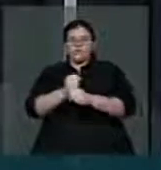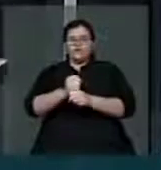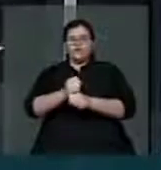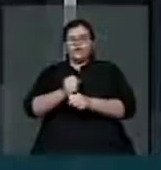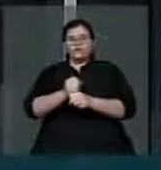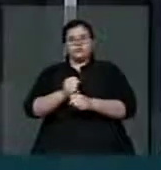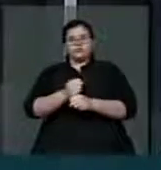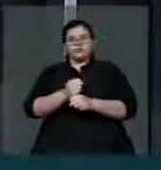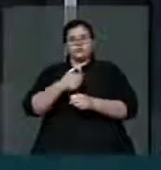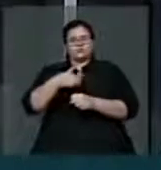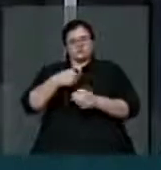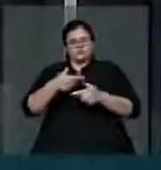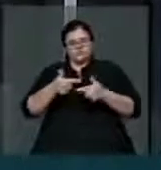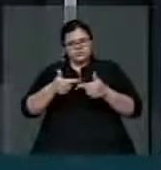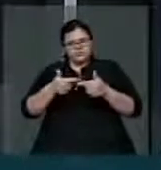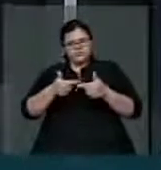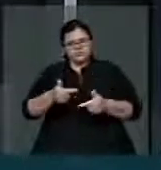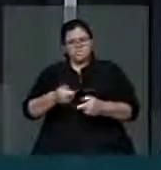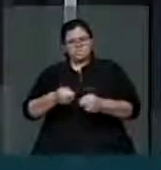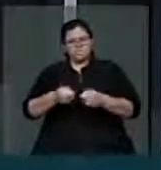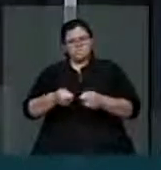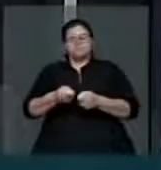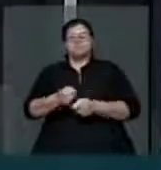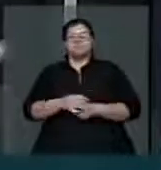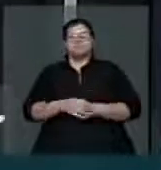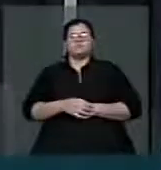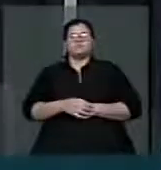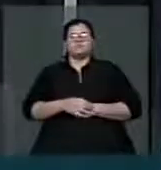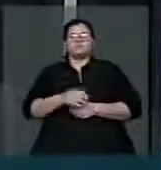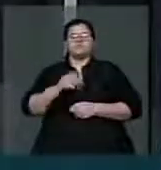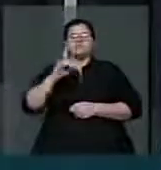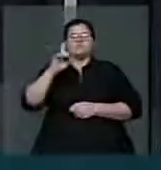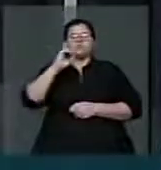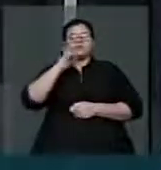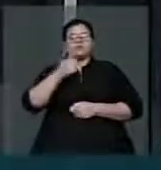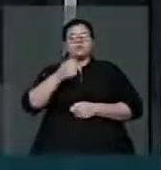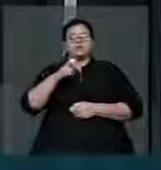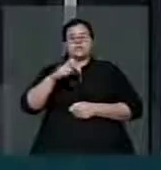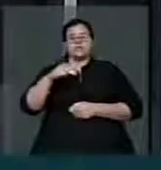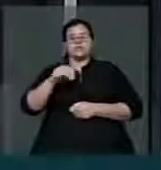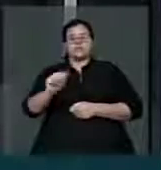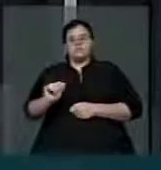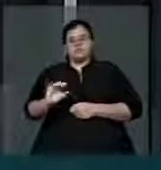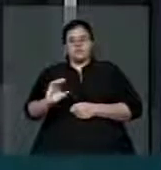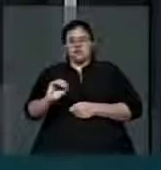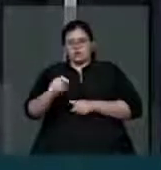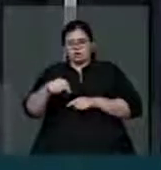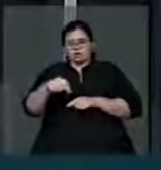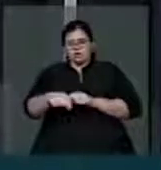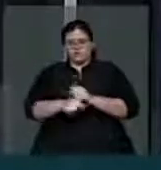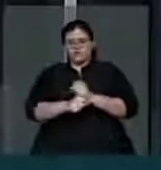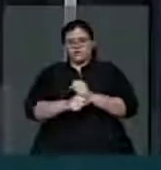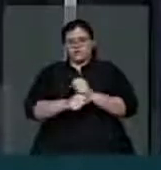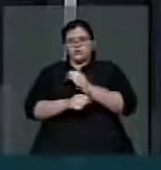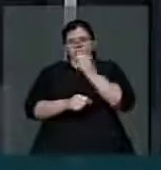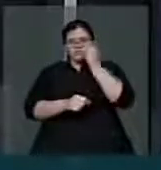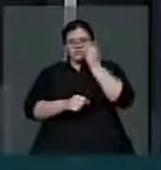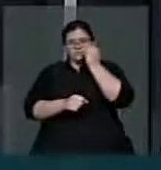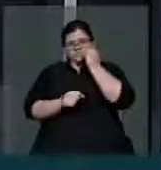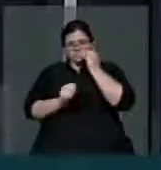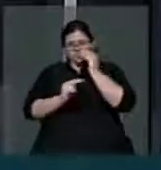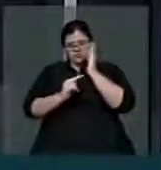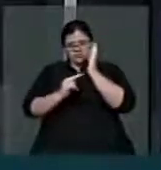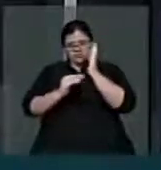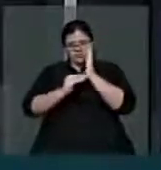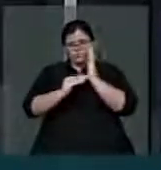maio deste ano. E agora ele seria julgado em definitivo dia 21 de agosto, o CNJ, o corregedor-geral